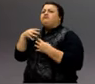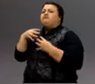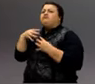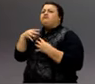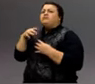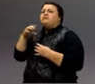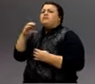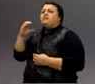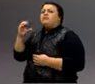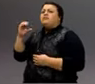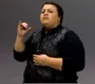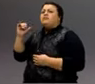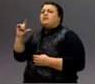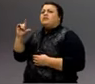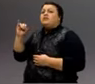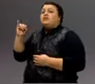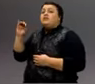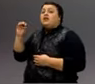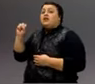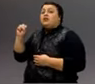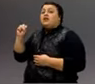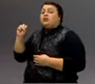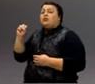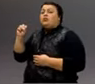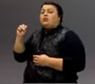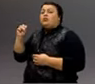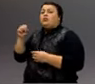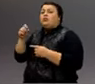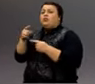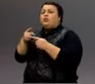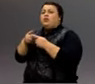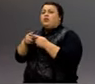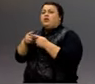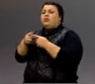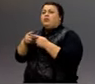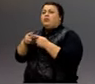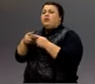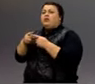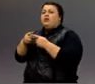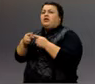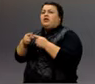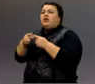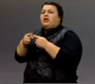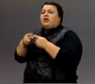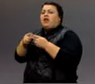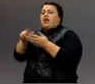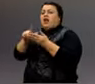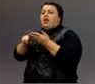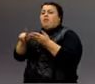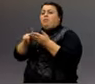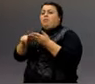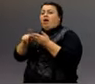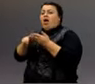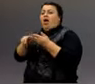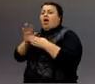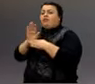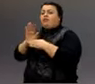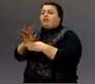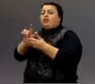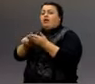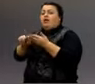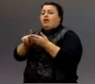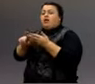juntamente com o muco, eles vão auxiliar para não deixar passar algumas partículas, impurezas ou até